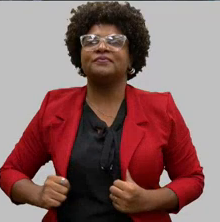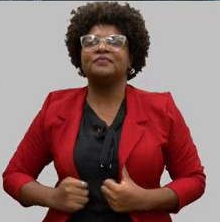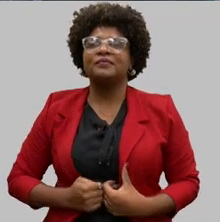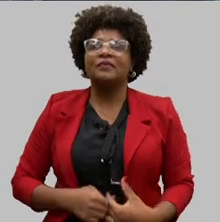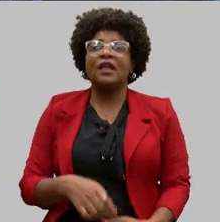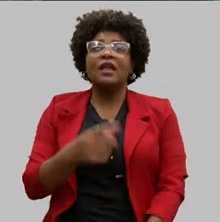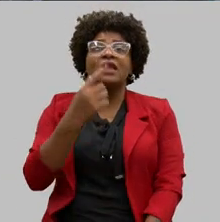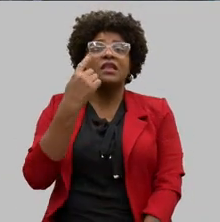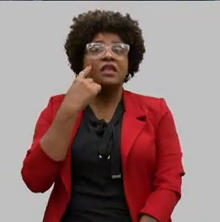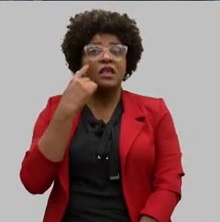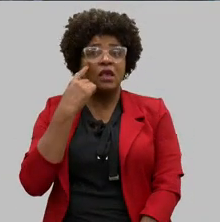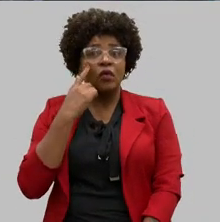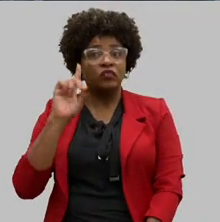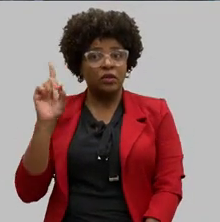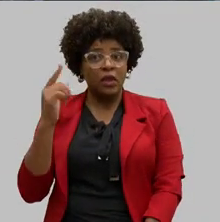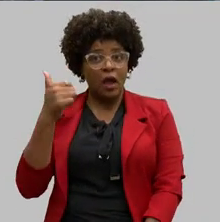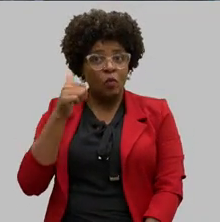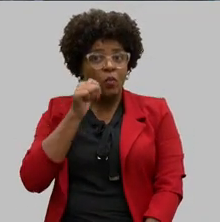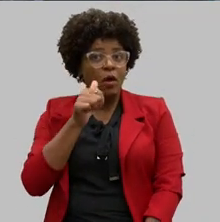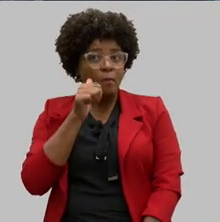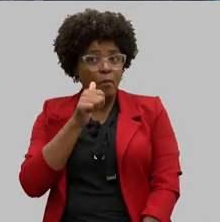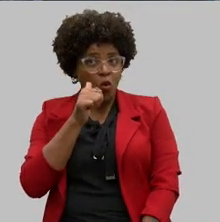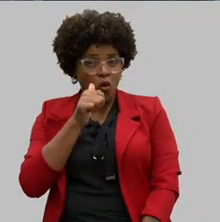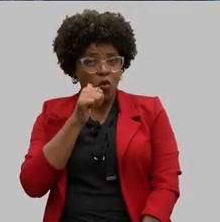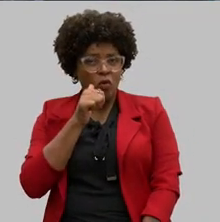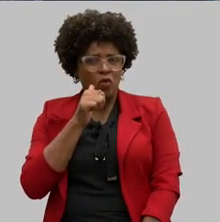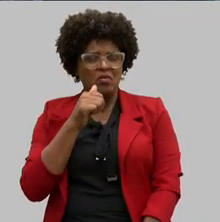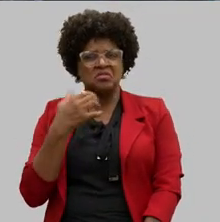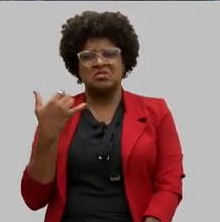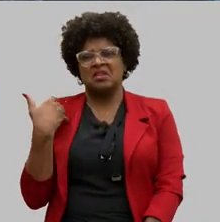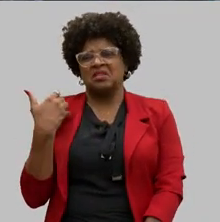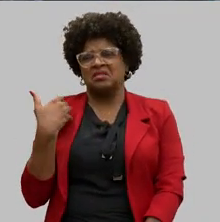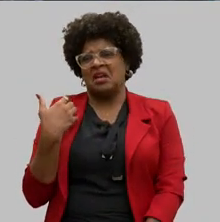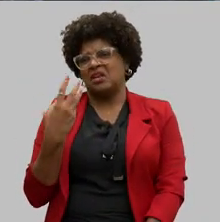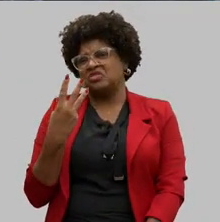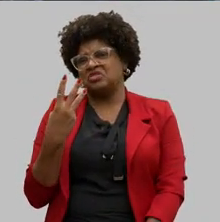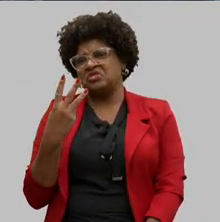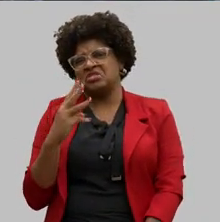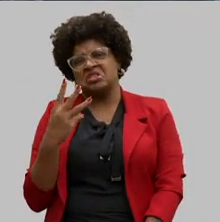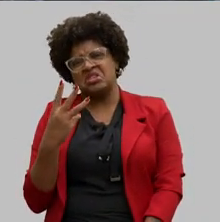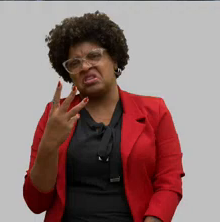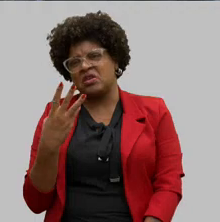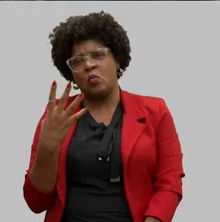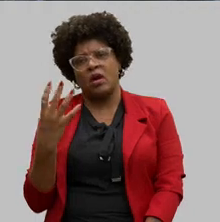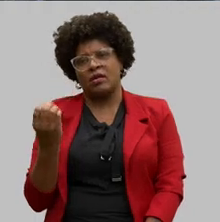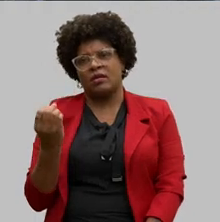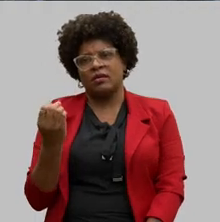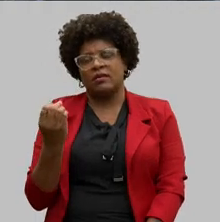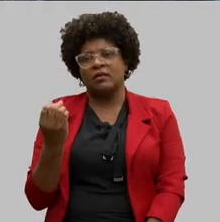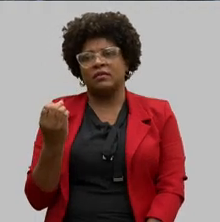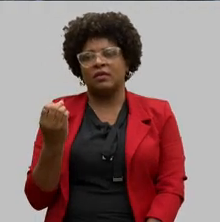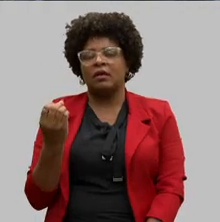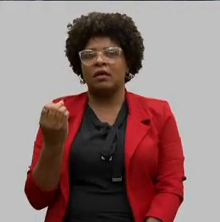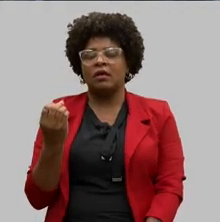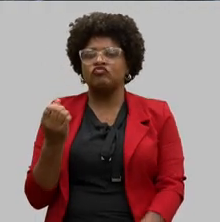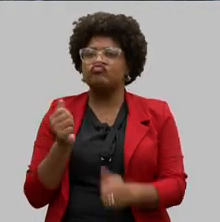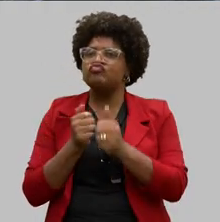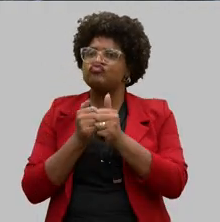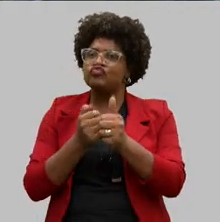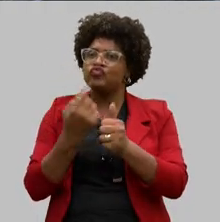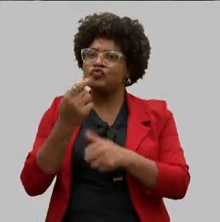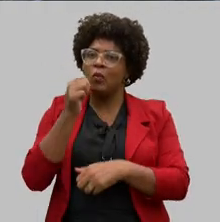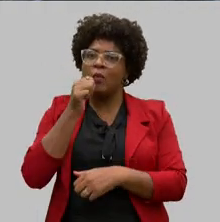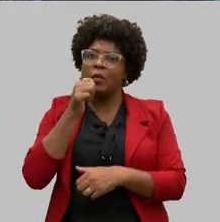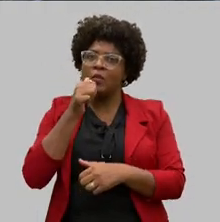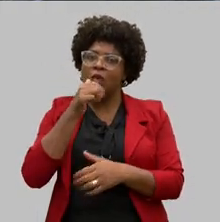uma uma uma moça aí de uns 30 e poucos anos menos de 40 anos eh conduzindo uma idosa para